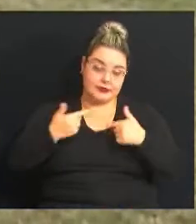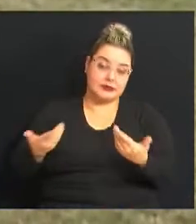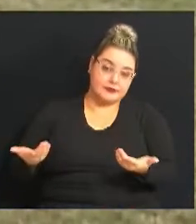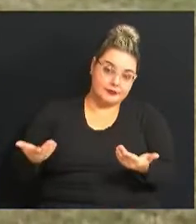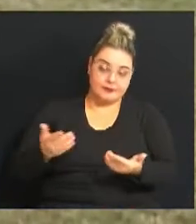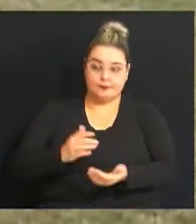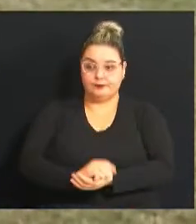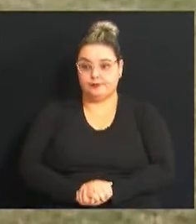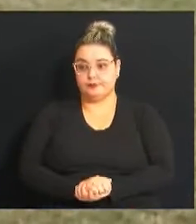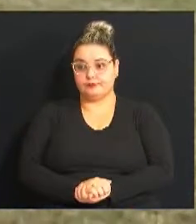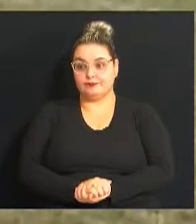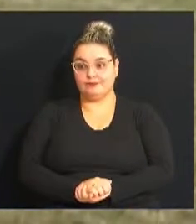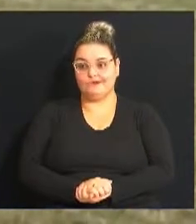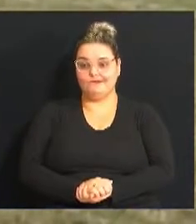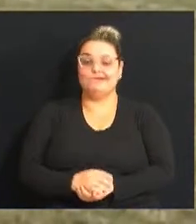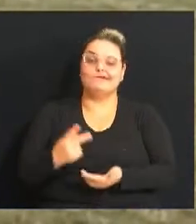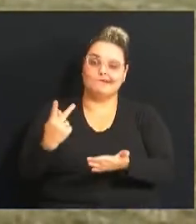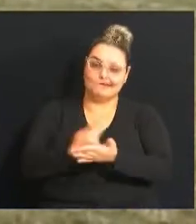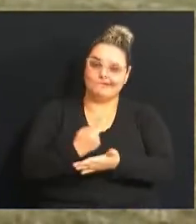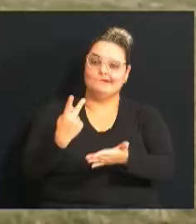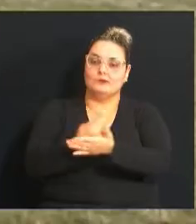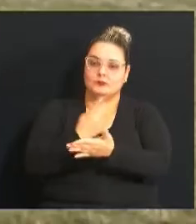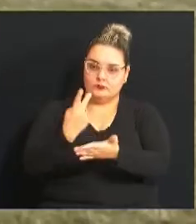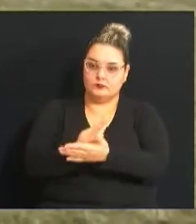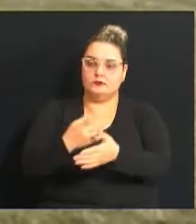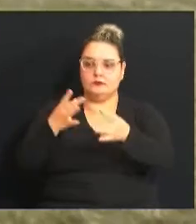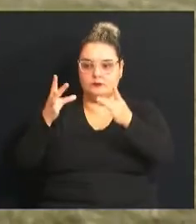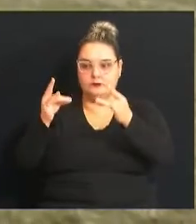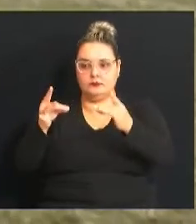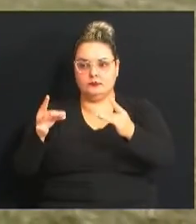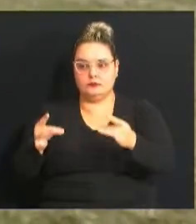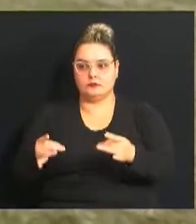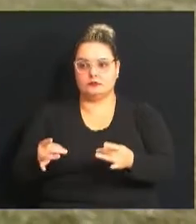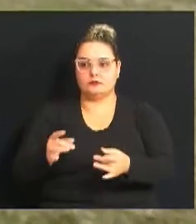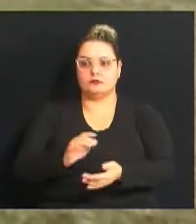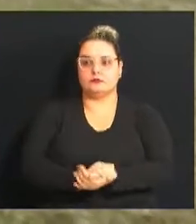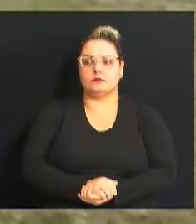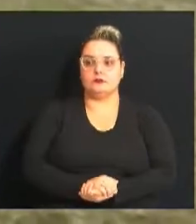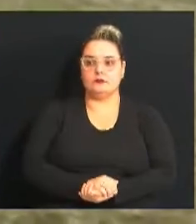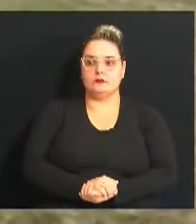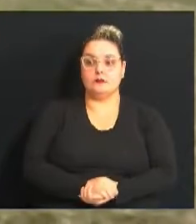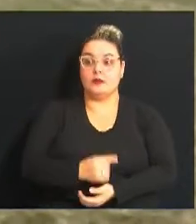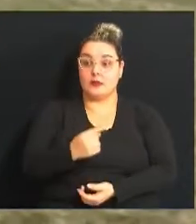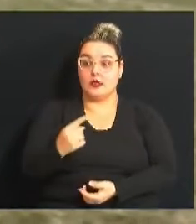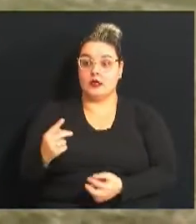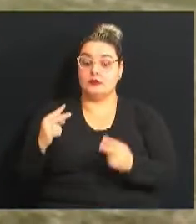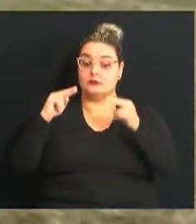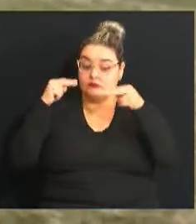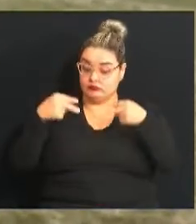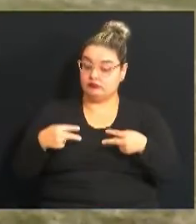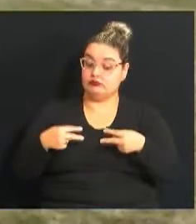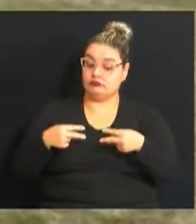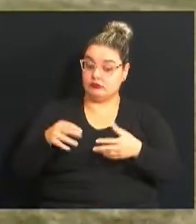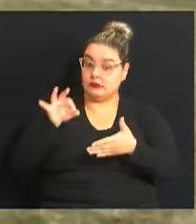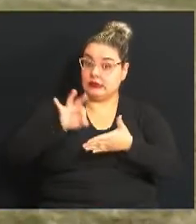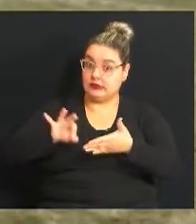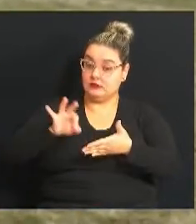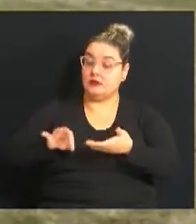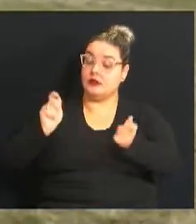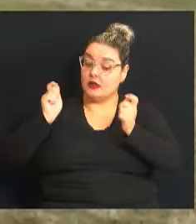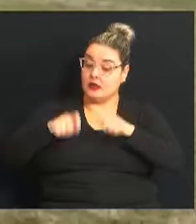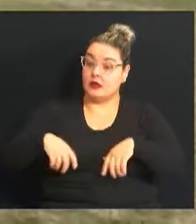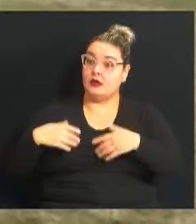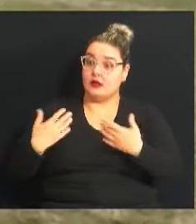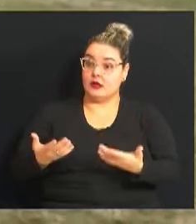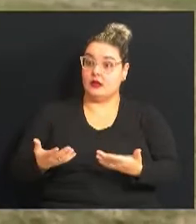vem pecando muito aí na definição, cada um olhar para si agora para poder ser mais efetivo e na